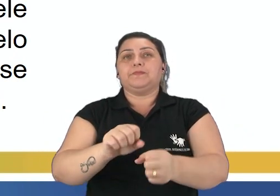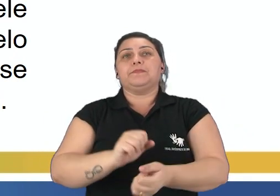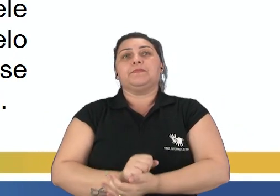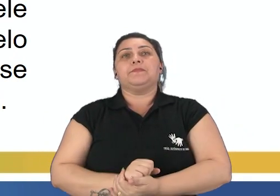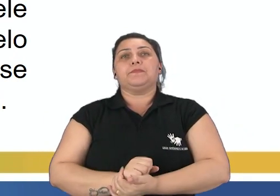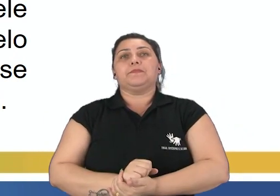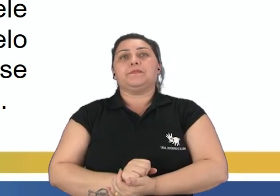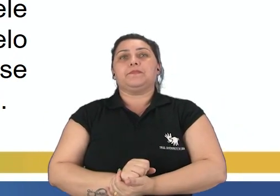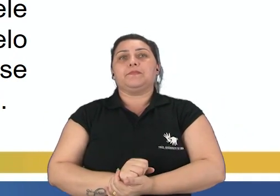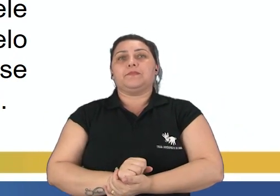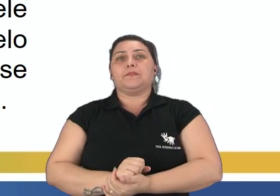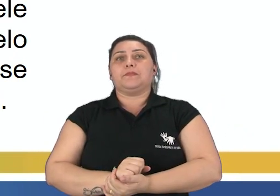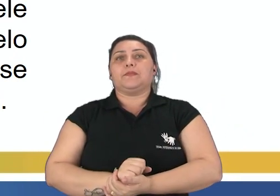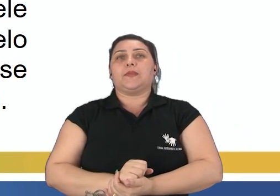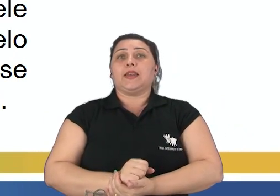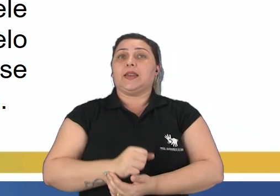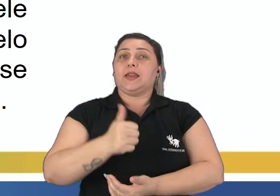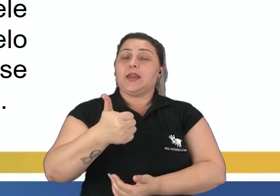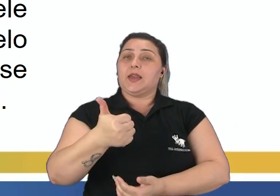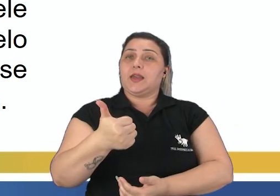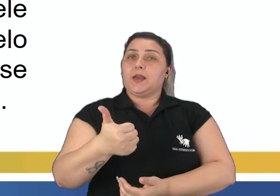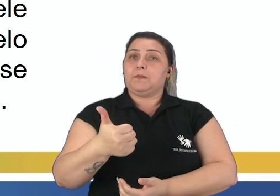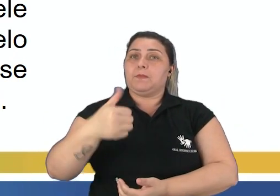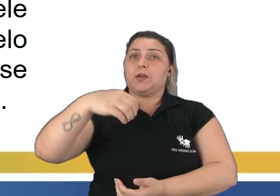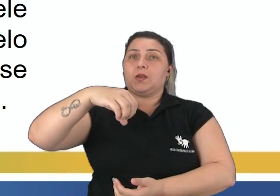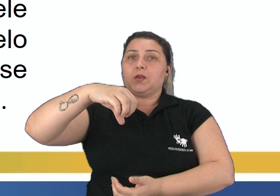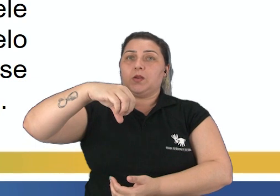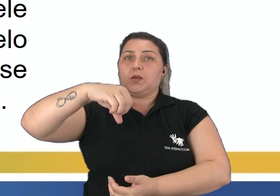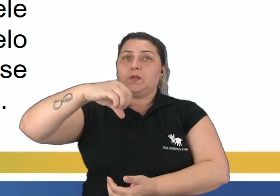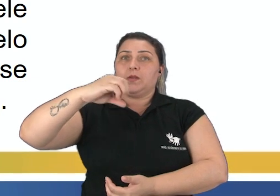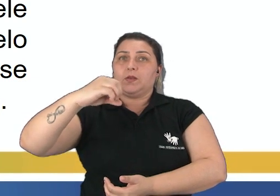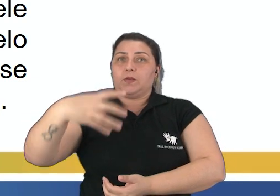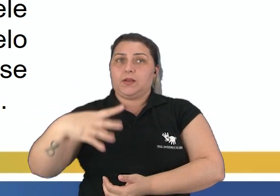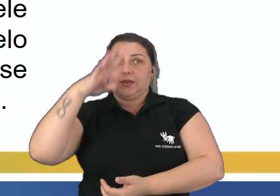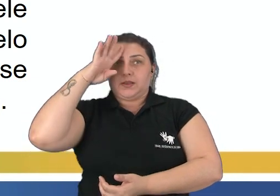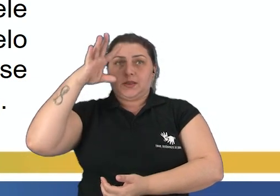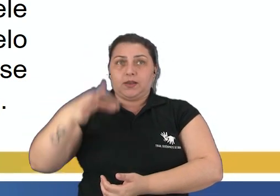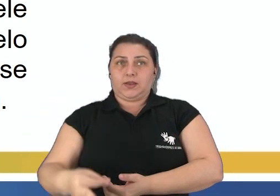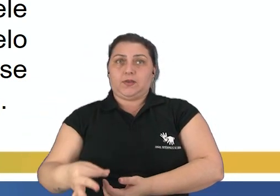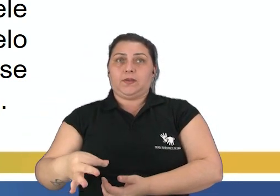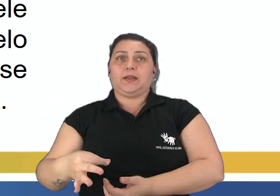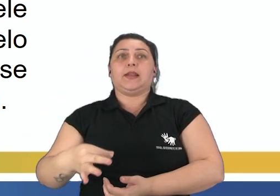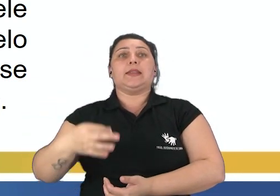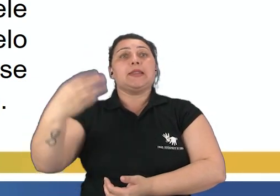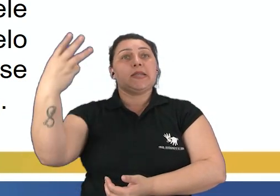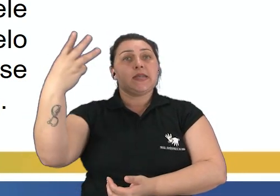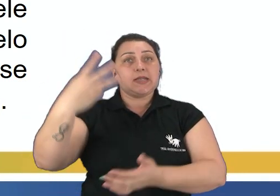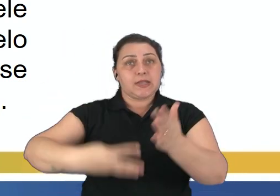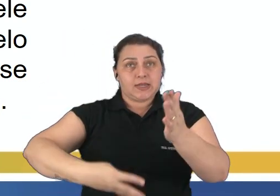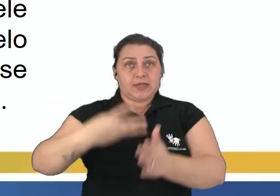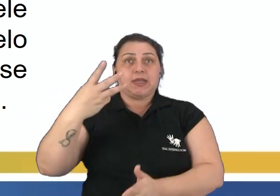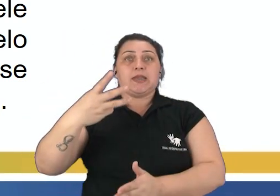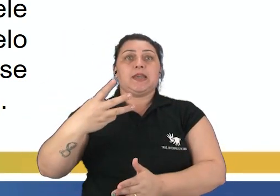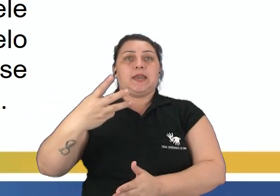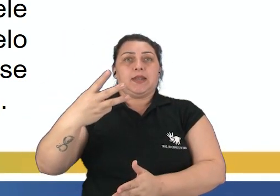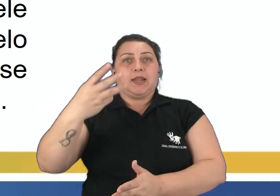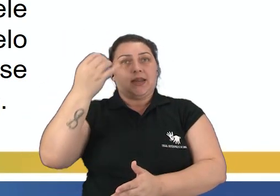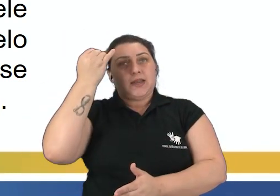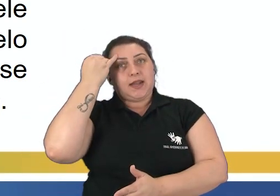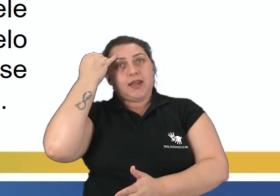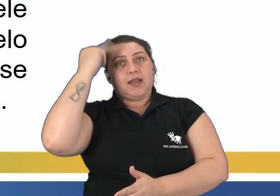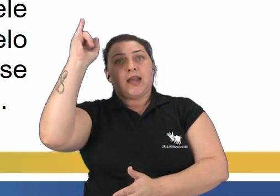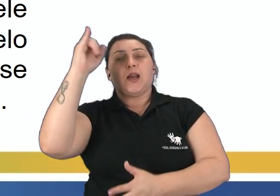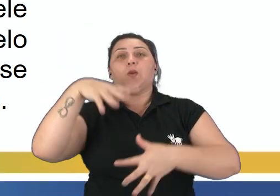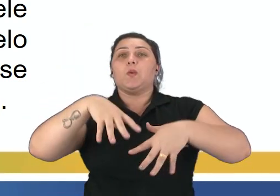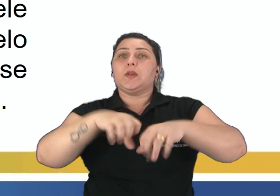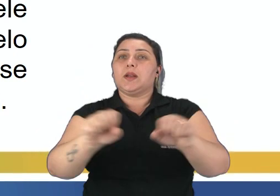governo brasileiro como um território. Em 1904, decidiu-se pela terceira opção,